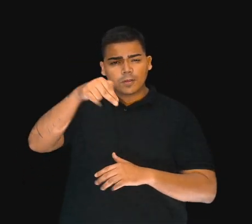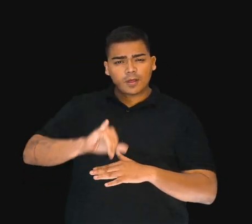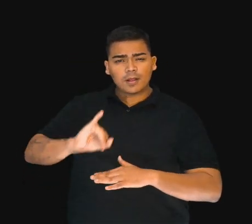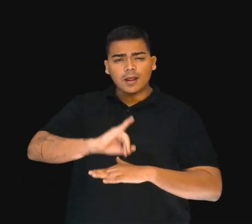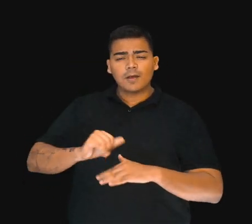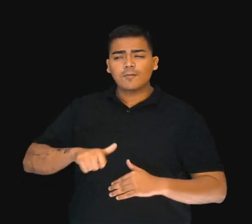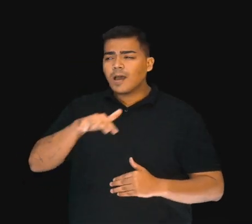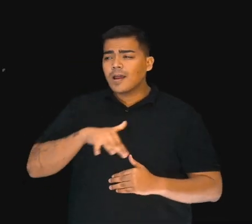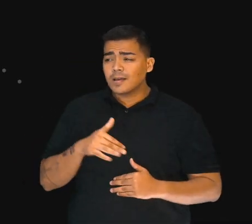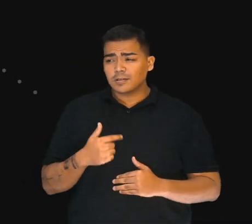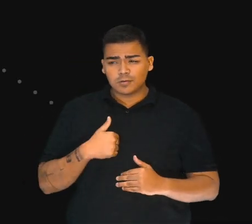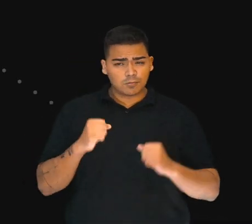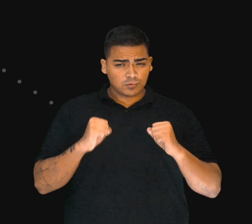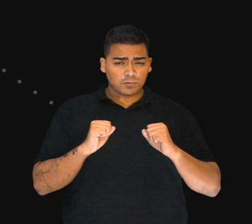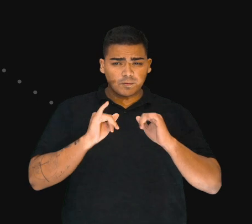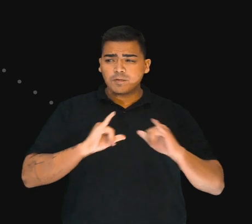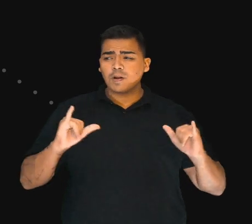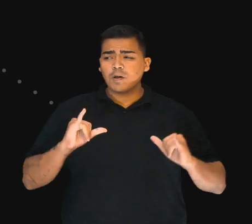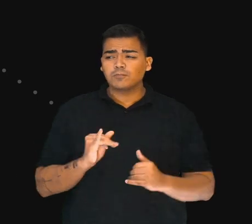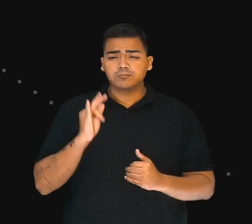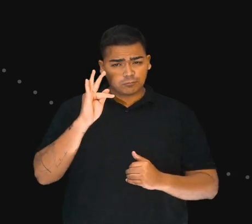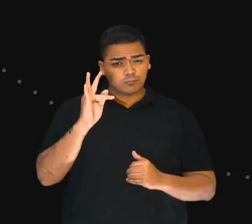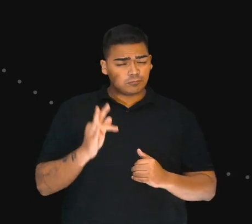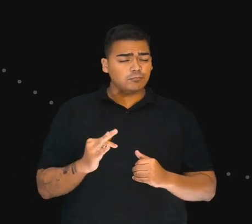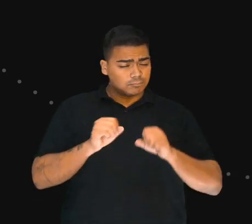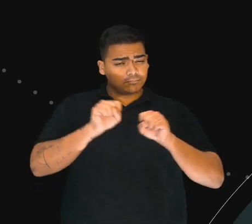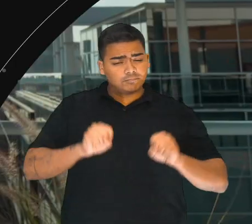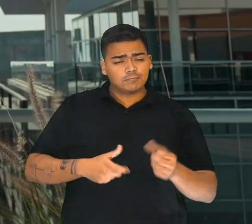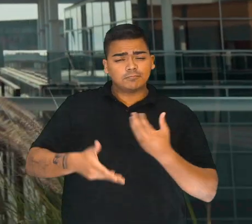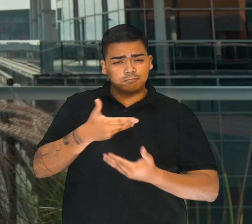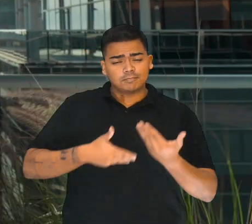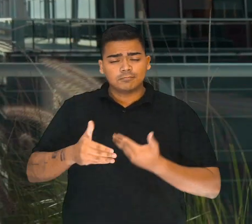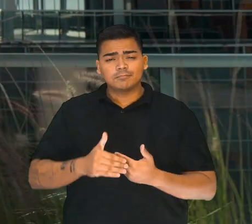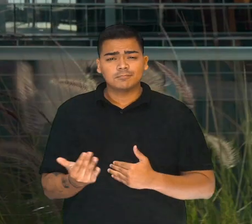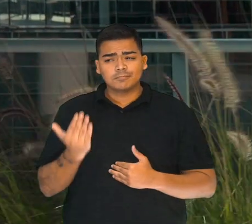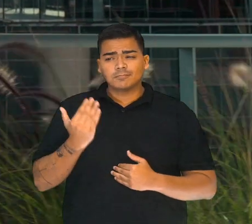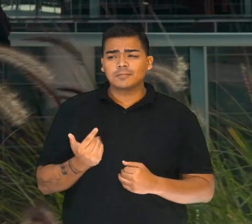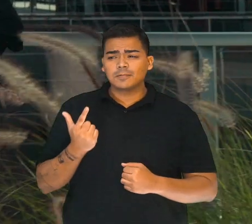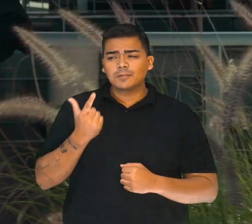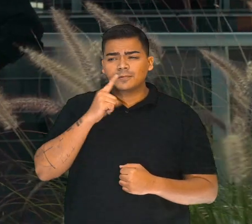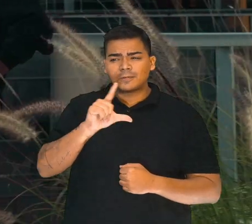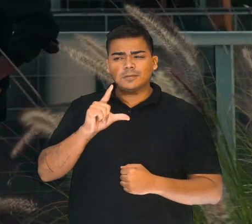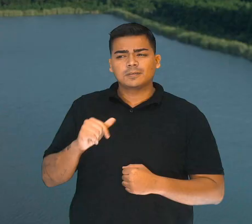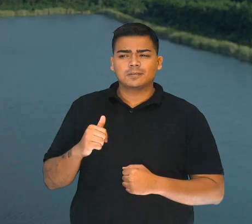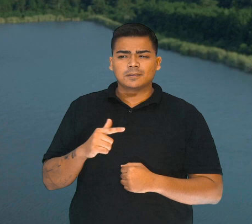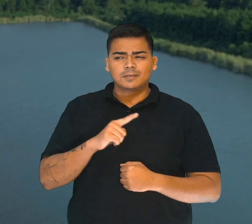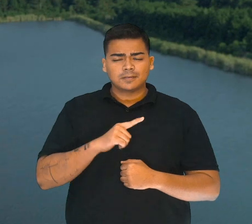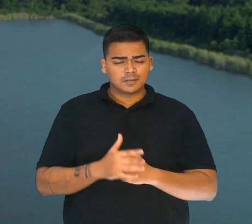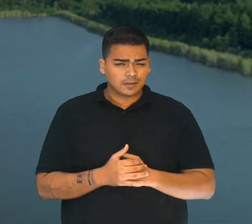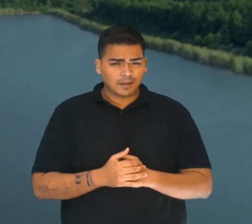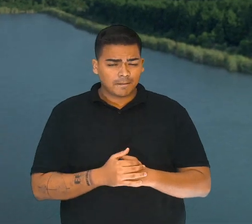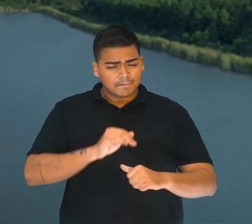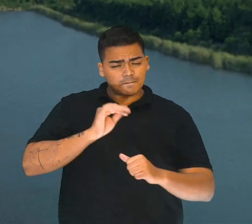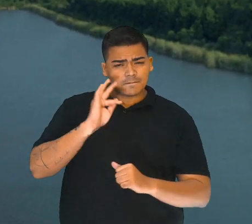ilha, numa área que a gente pode dizer que é o futuro do ecossistema de Florianópolis. Aqui é propósito na veia puro. Então